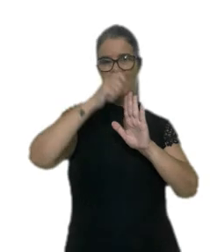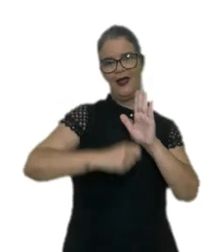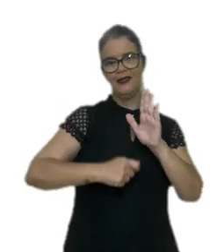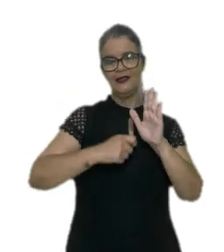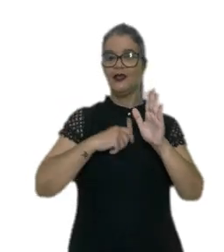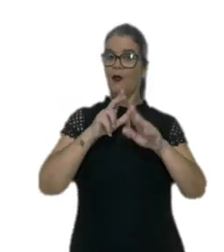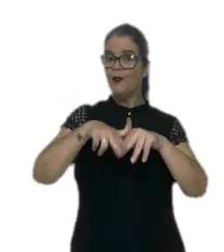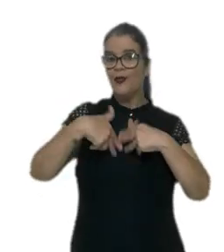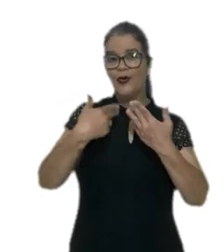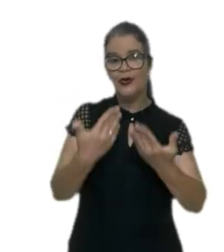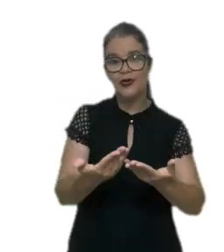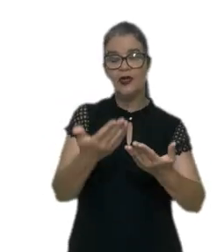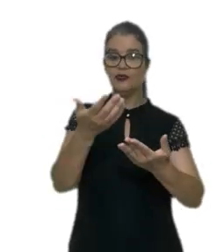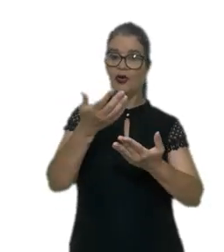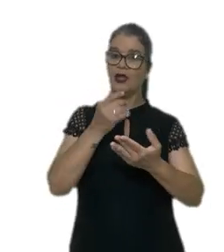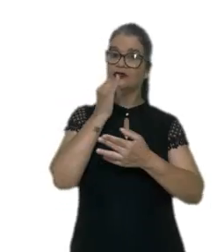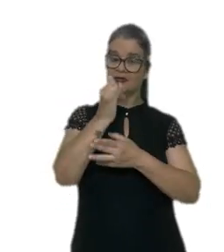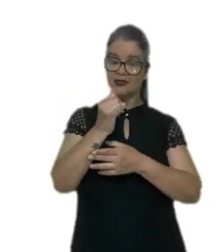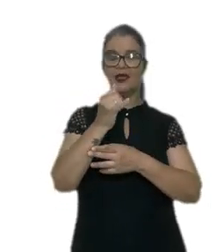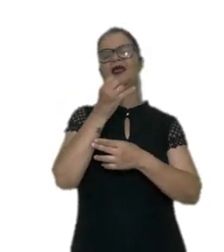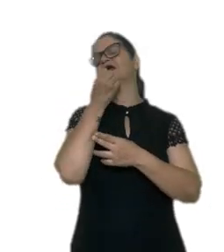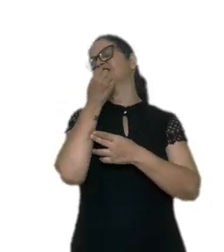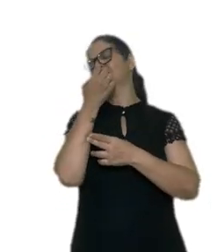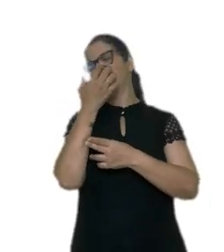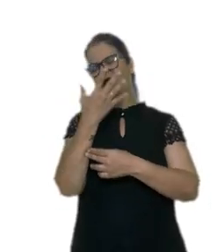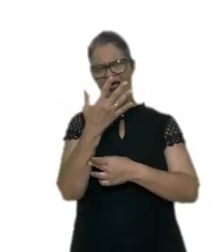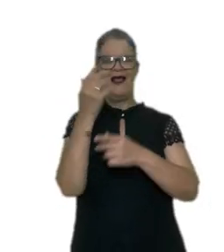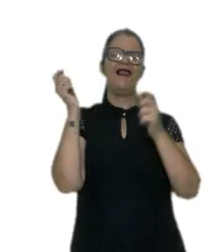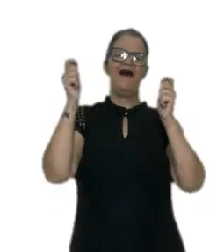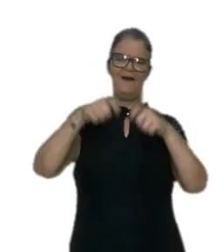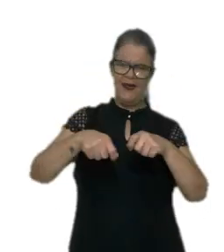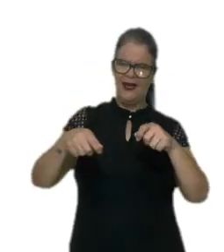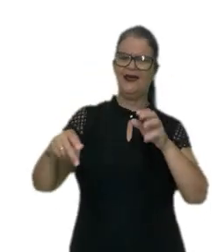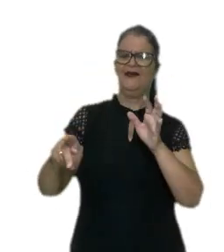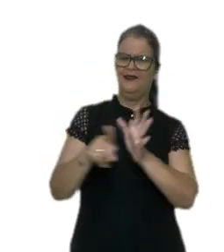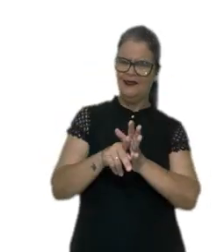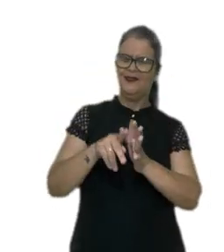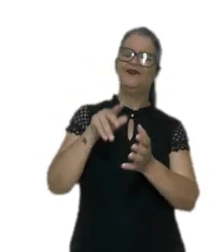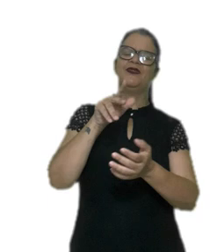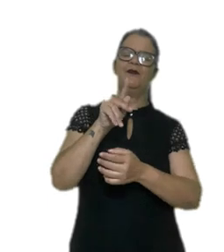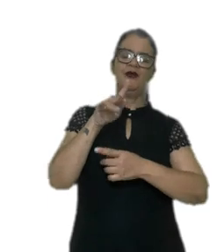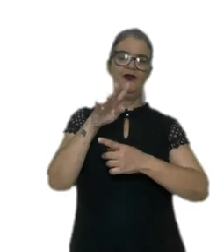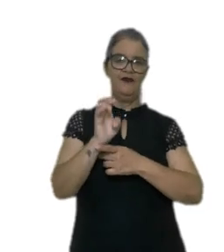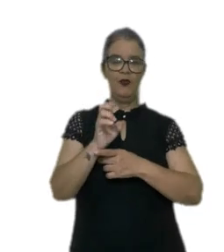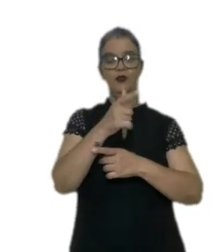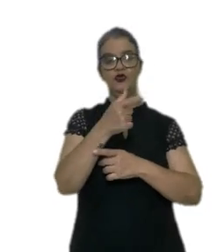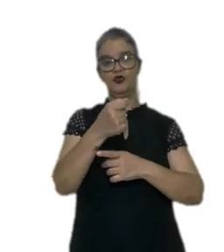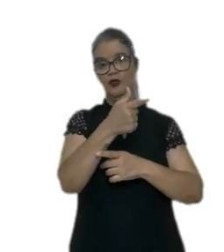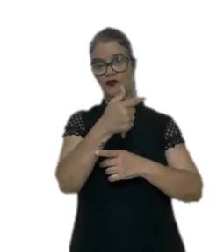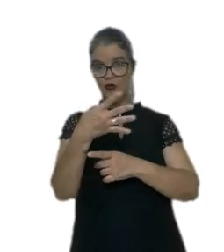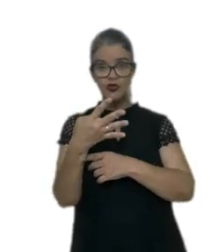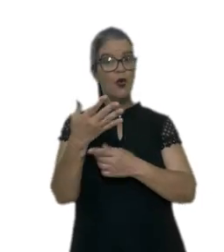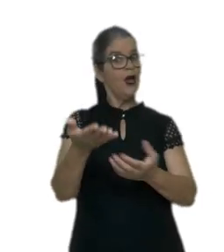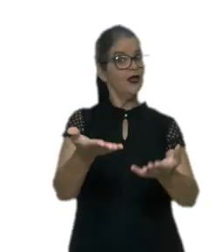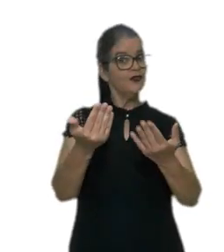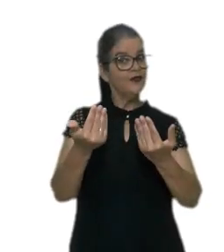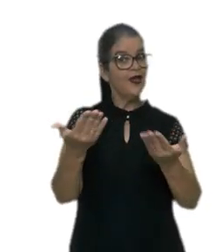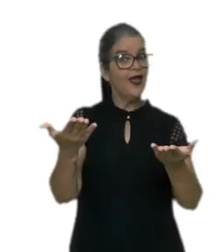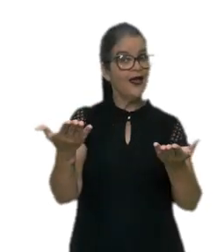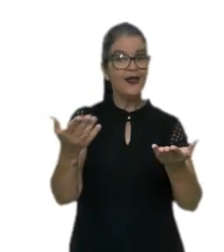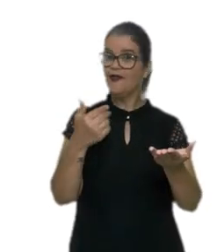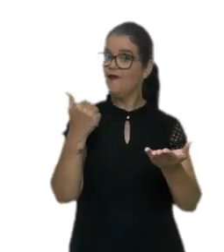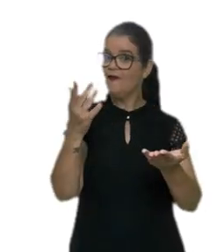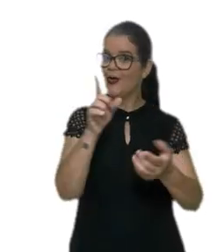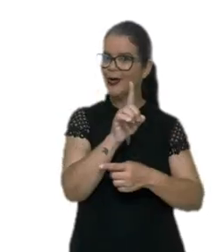Portanto quero te dizer que vale muito a pena fazer parte do prev 2024 vem aí não fique de